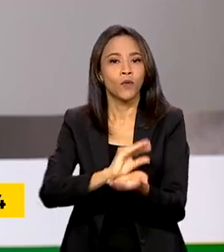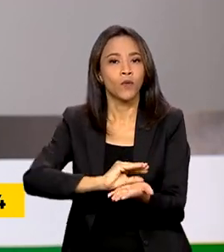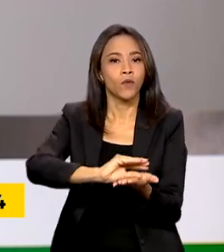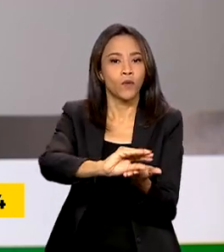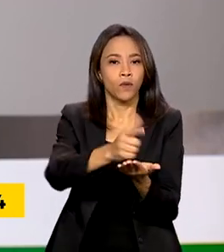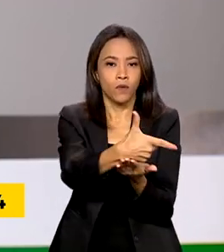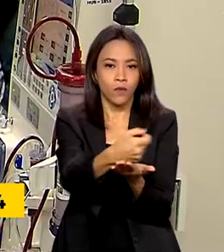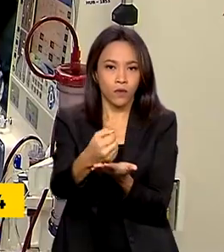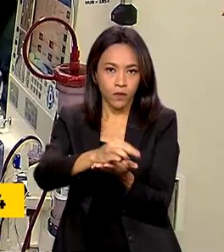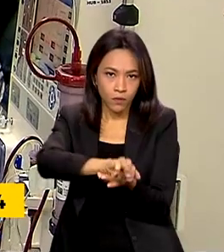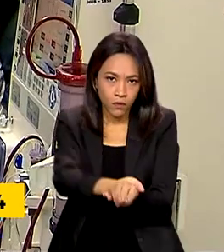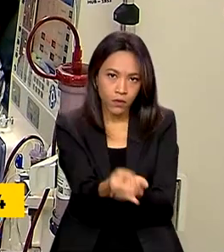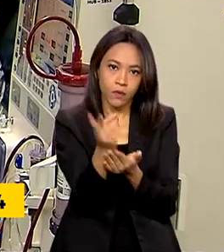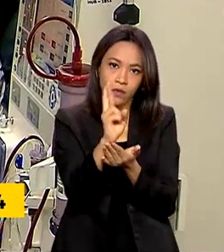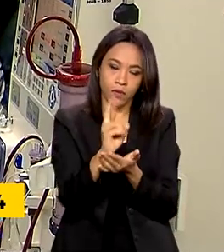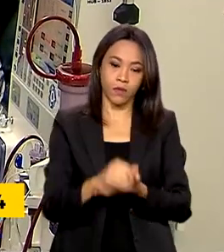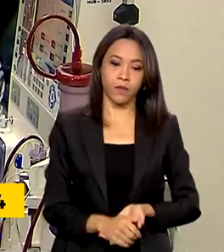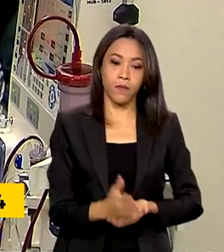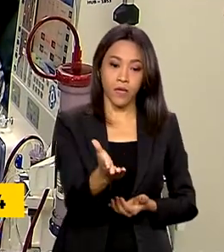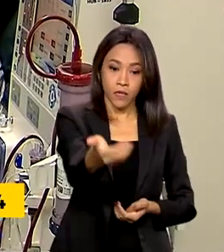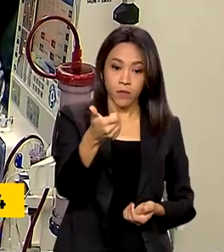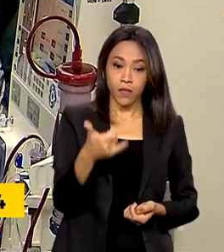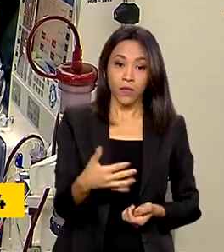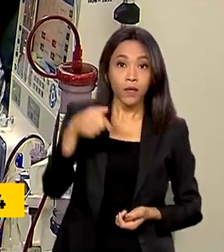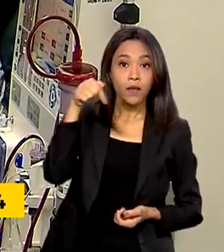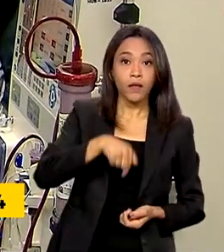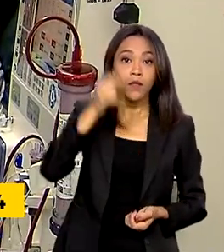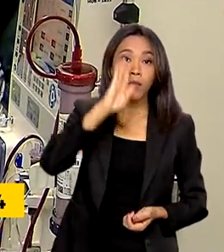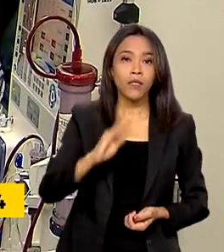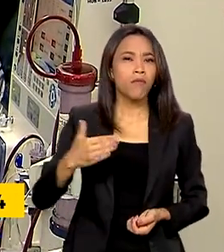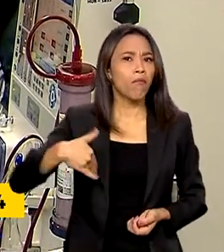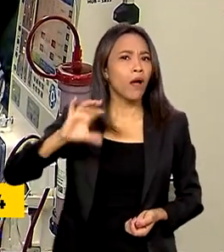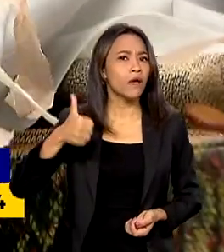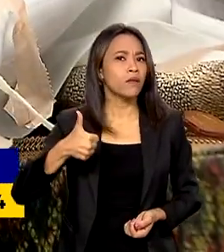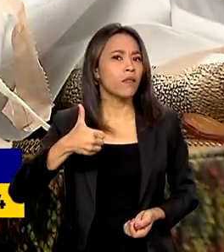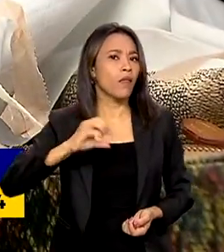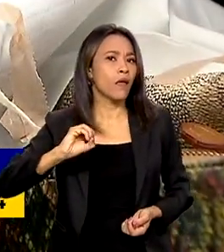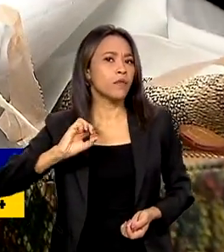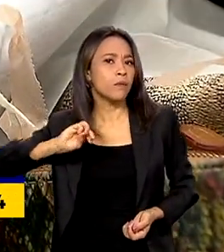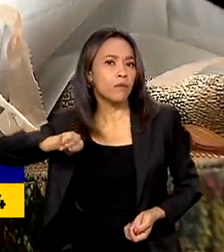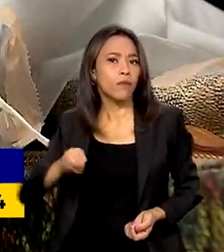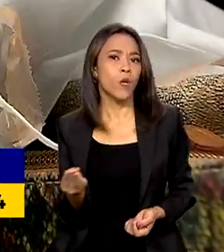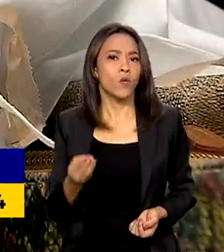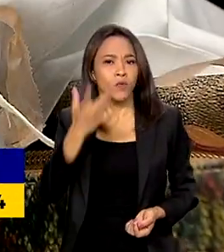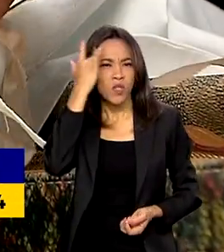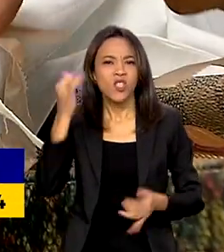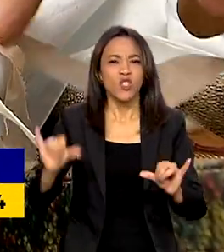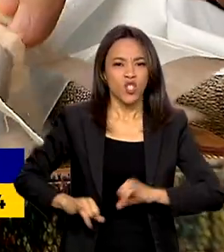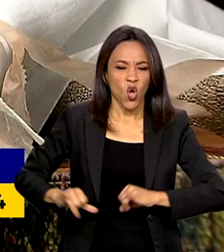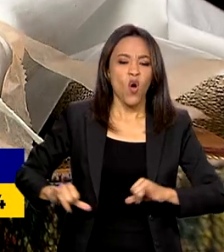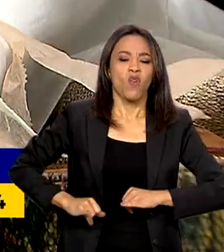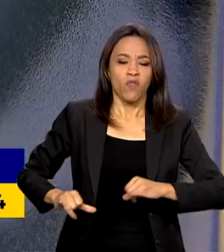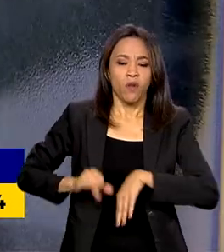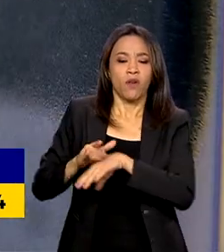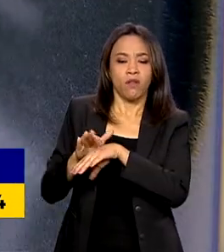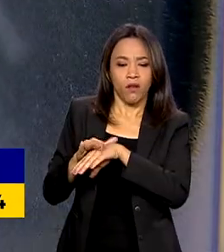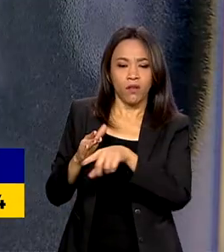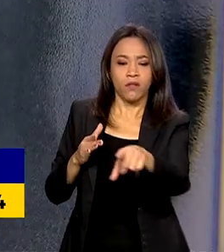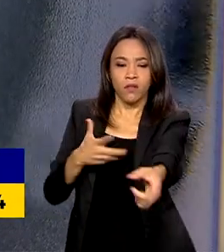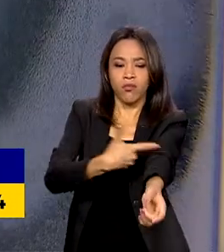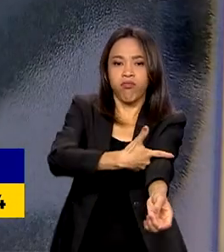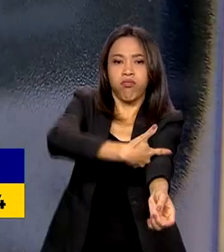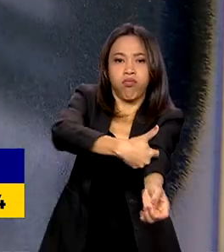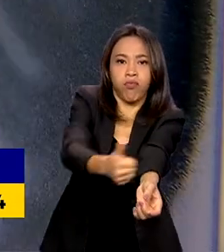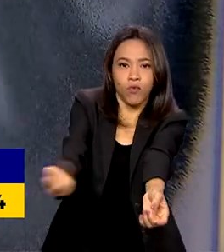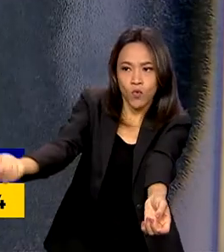milhões de reais. No Brasil, mais de 10 milhões de pessoas sofrem com doença renal crônica e